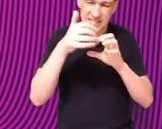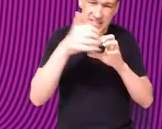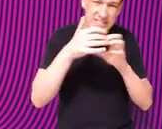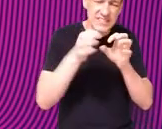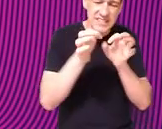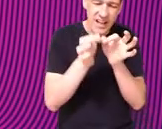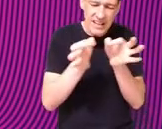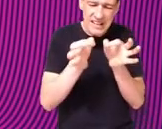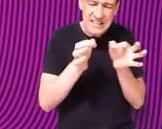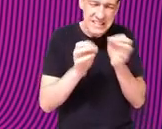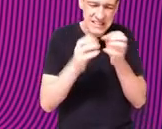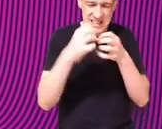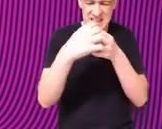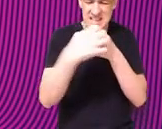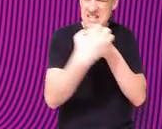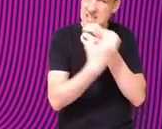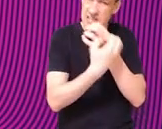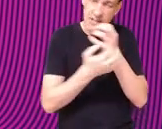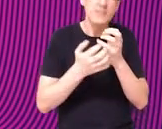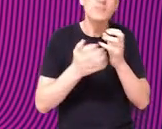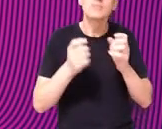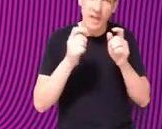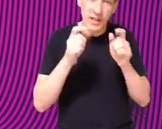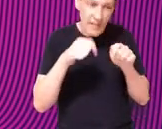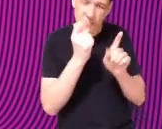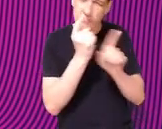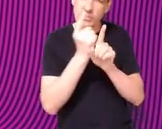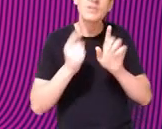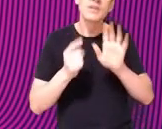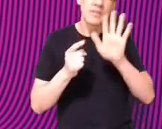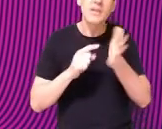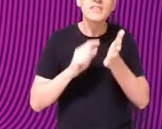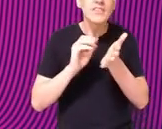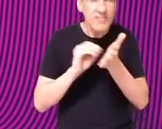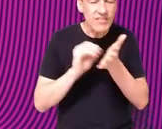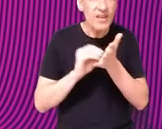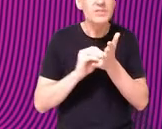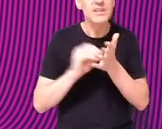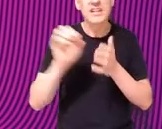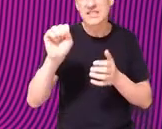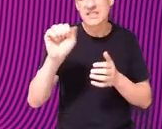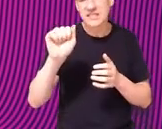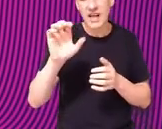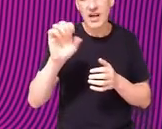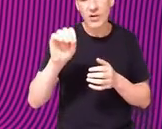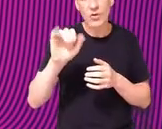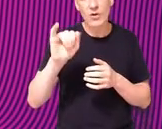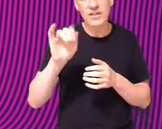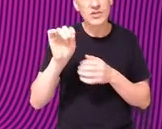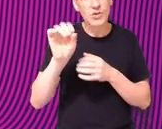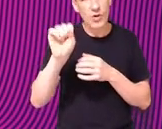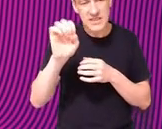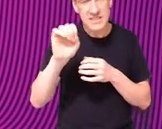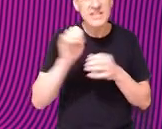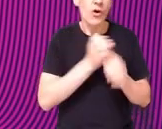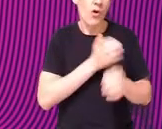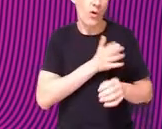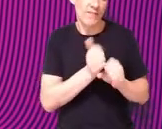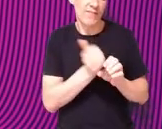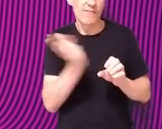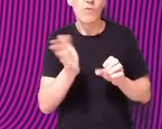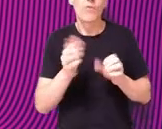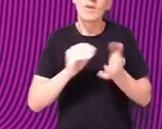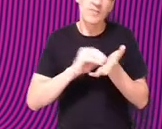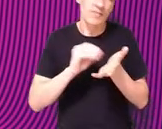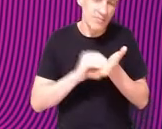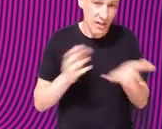estabelecer o diagnóstico, mas falta sarcoidose extracardíaca. Então, teria que evoluir, para responder essas perguntas aí do Monteiro, teríamos